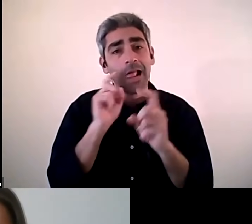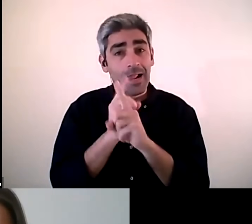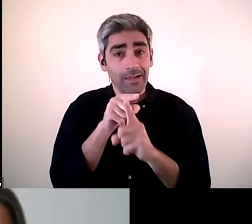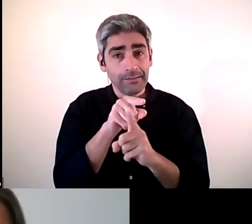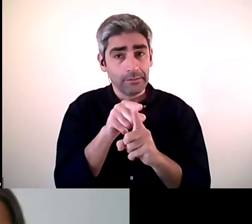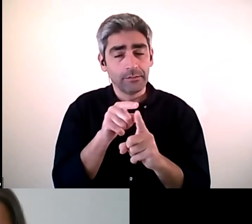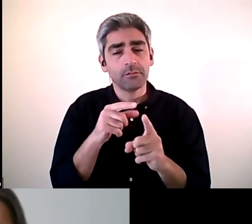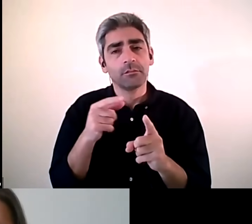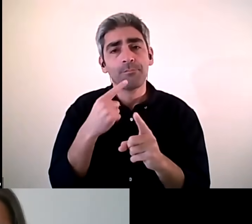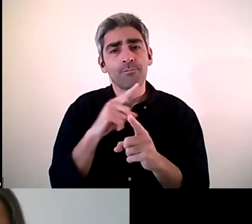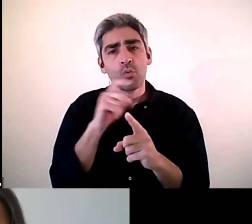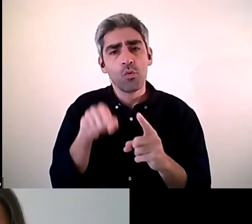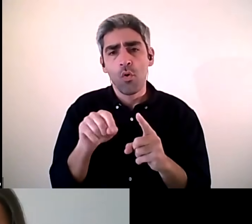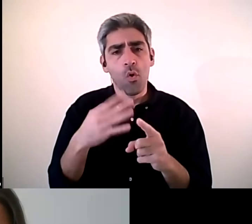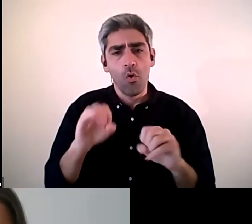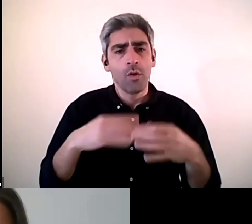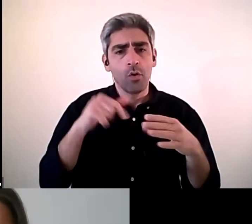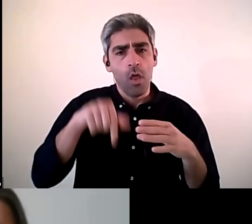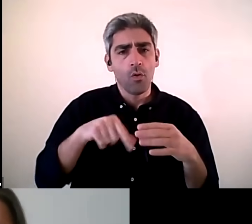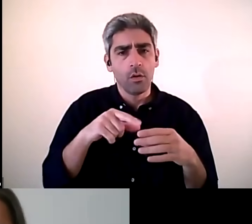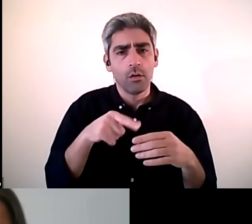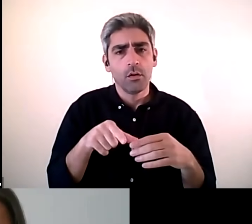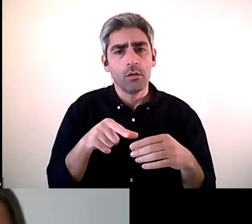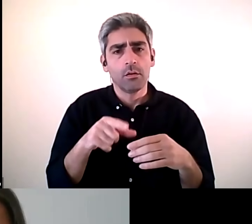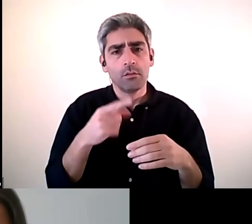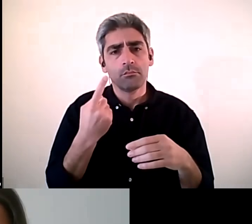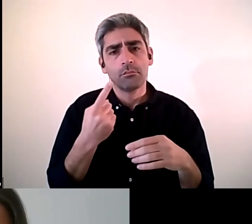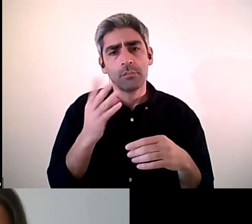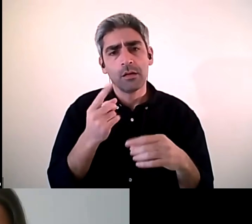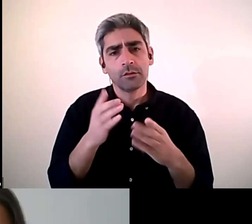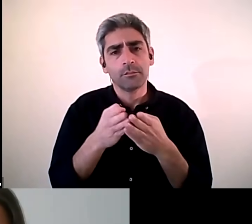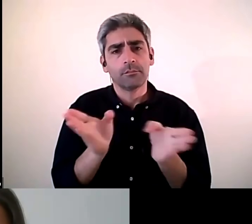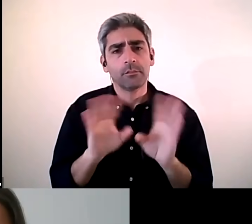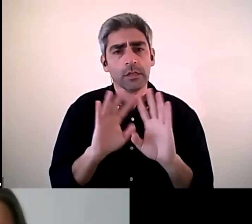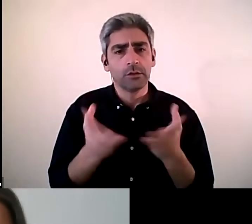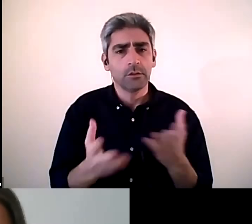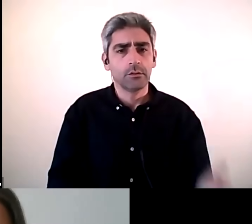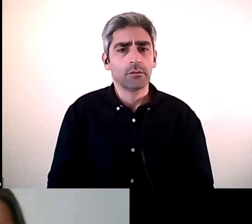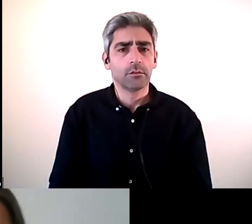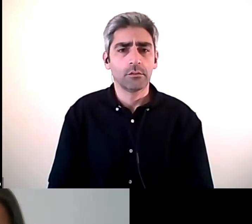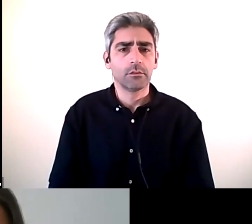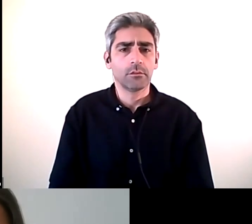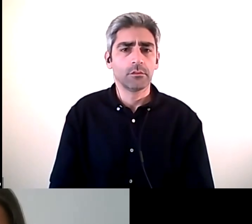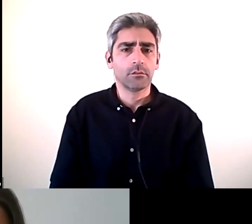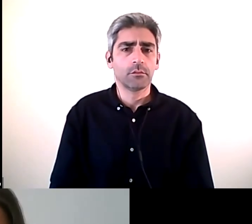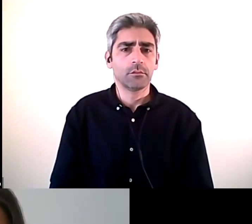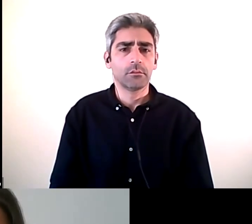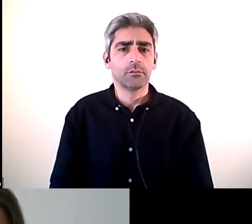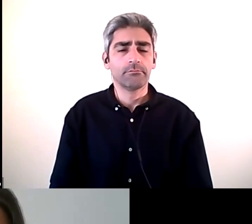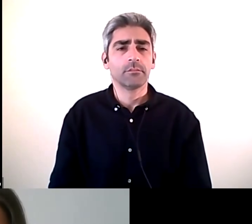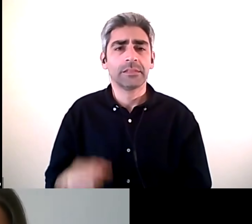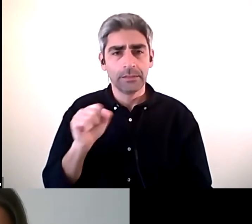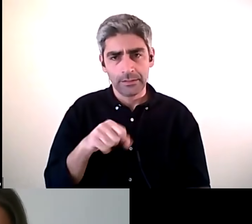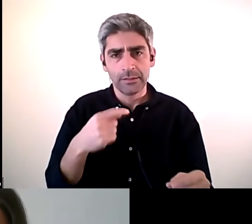que esta pergunta foi logo no início, portanto é um bocadinho mais abrangente. Se calhar destacar um ou dois. Existe